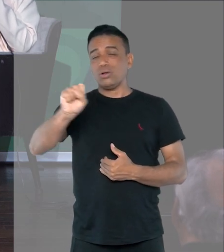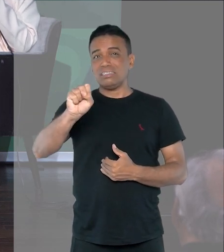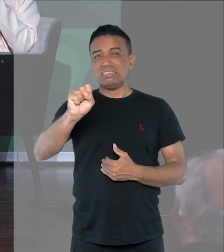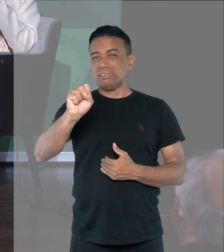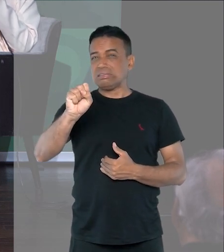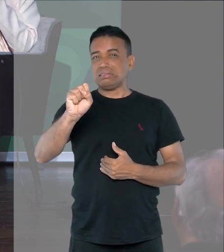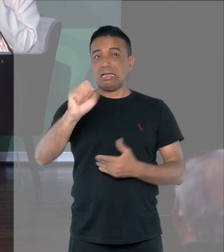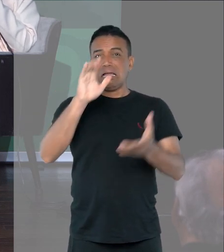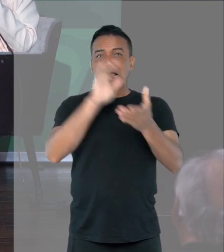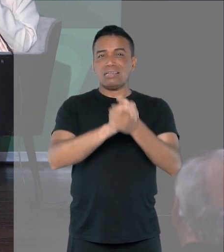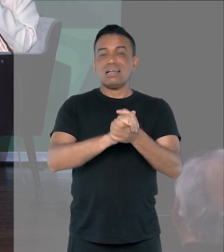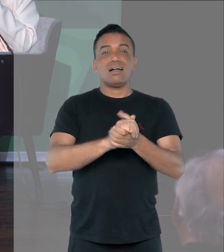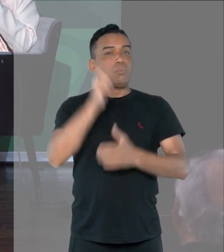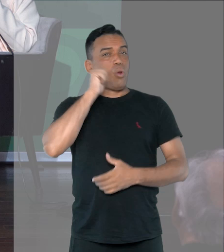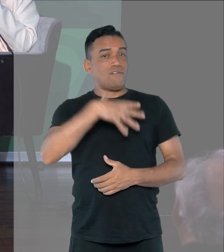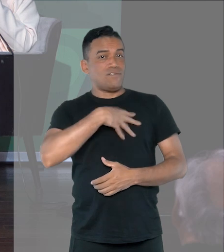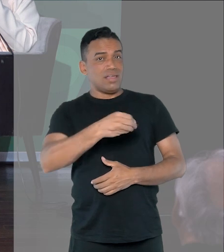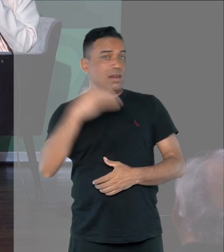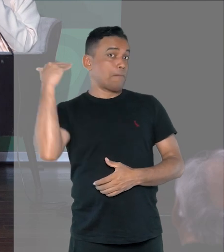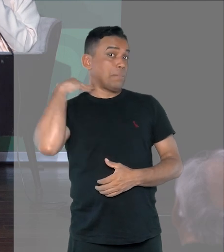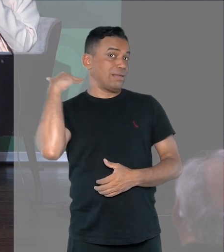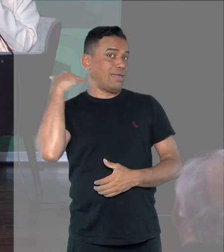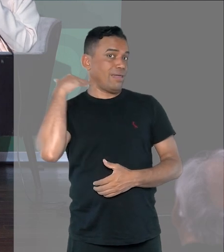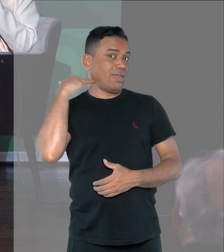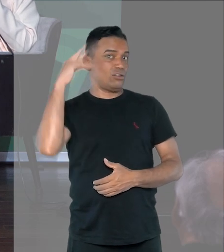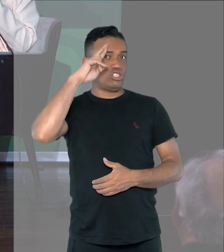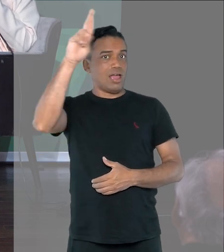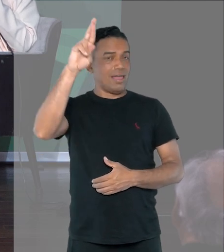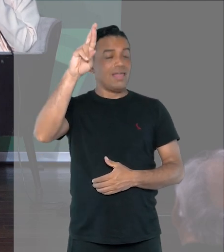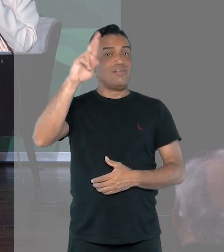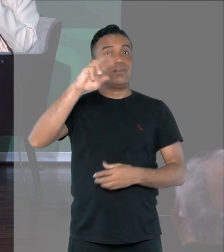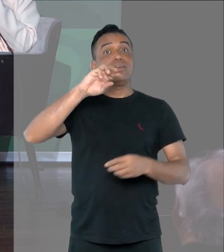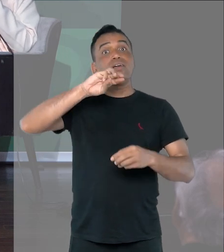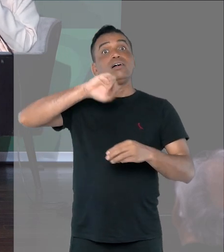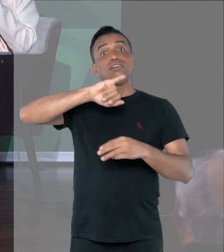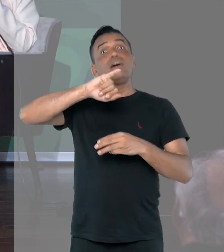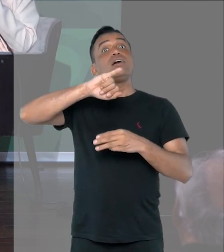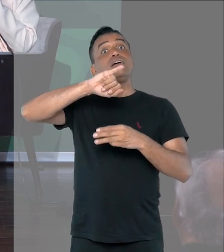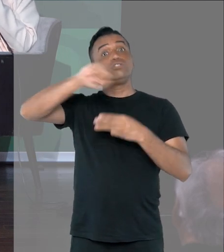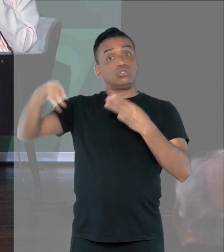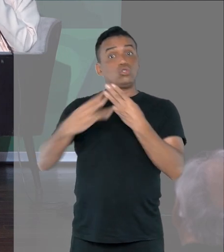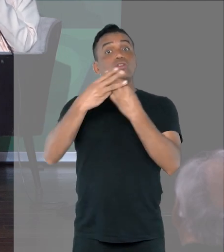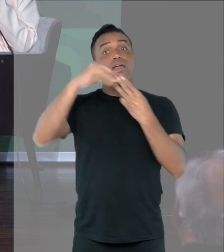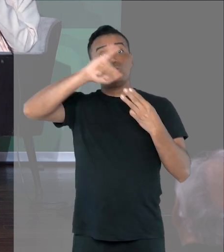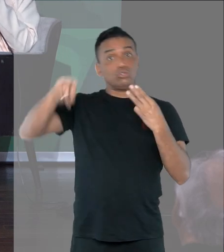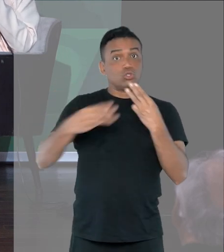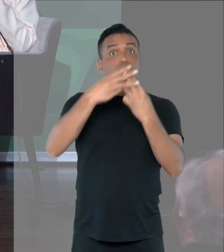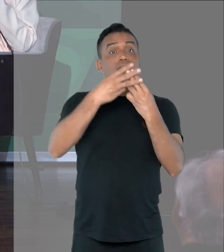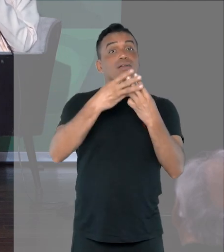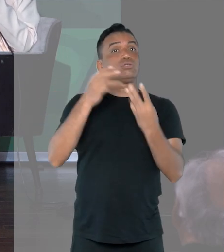quem? Com as filhas dos banqueiros protestantes, com as filhas dos banqueiros judeus, que vão pagar para esses jovens, então, os